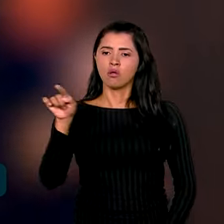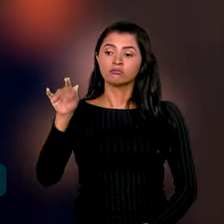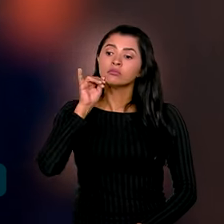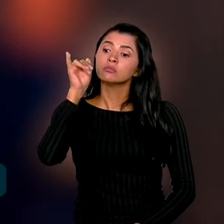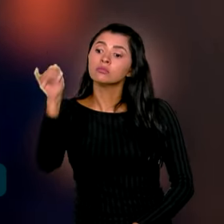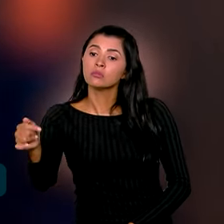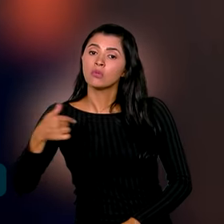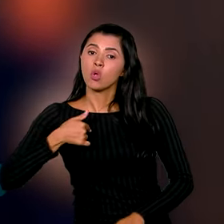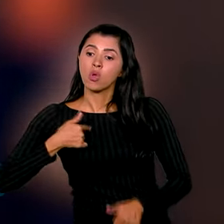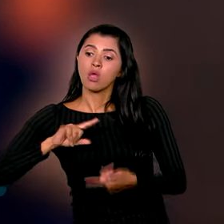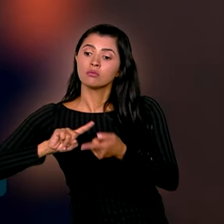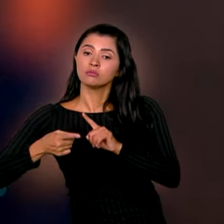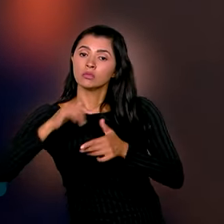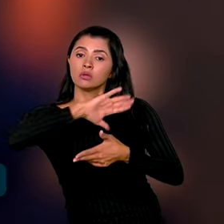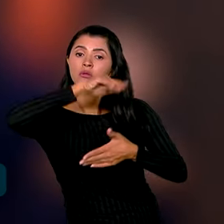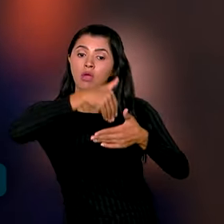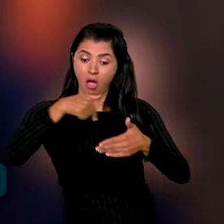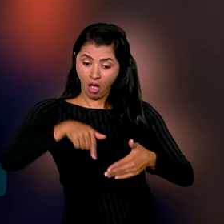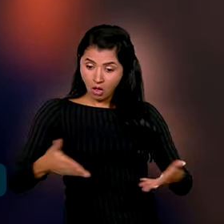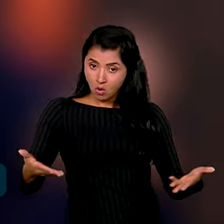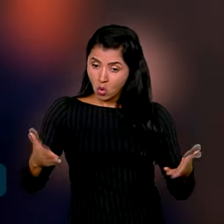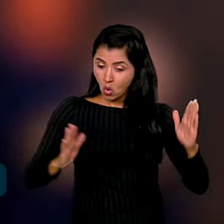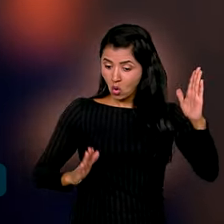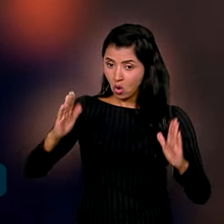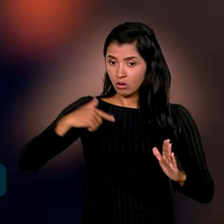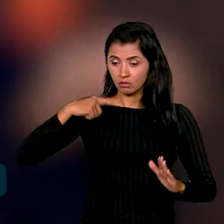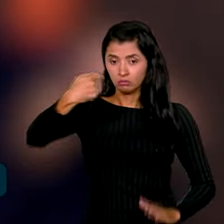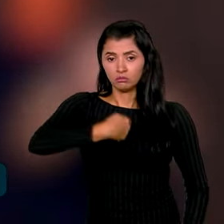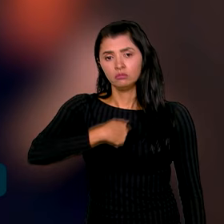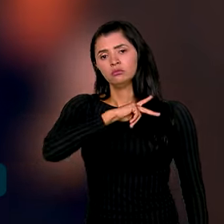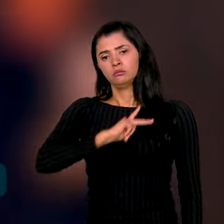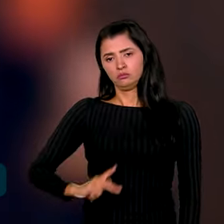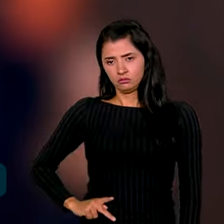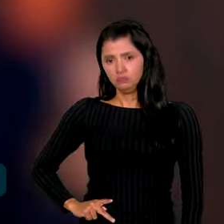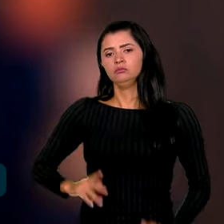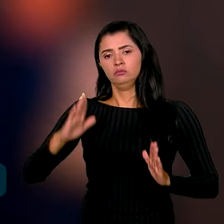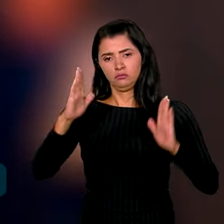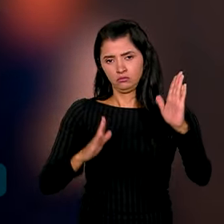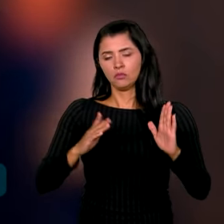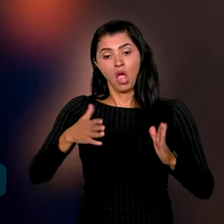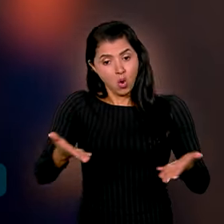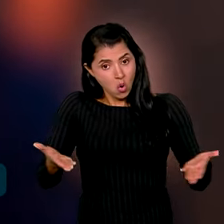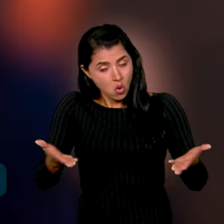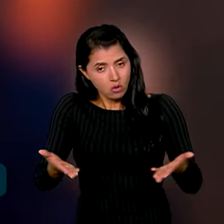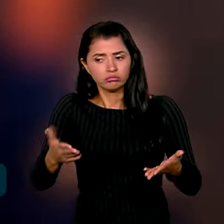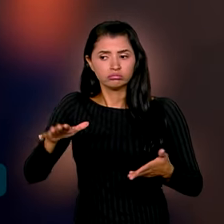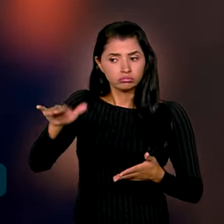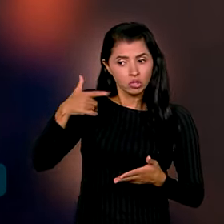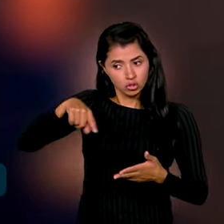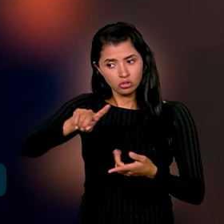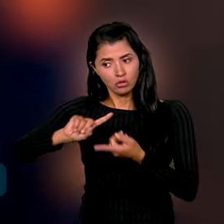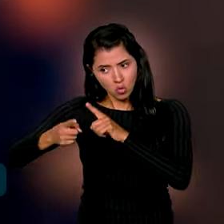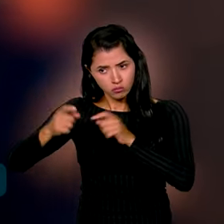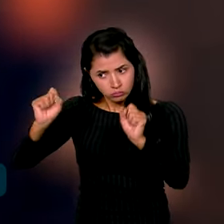querendo negociar o Mercosul ainda na minha presidência, sabe? E gostaria que a gente conseguisse fazer um